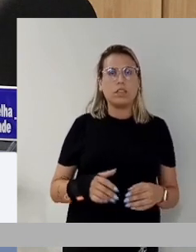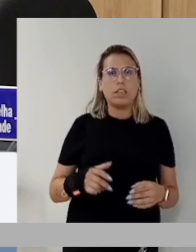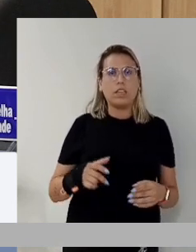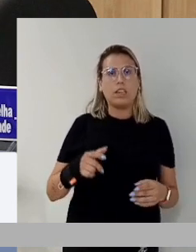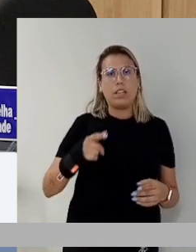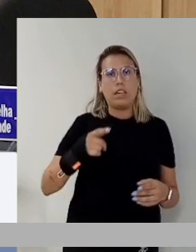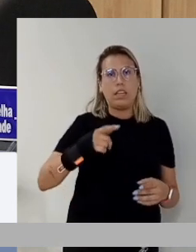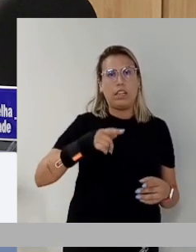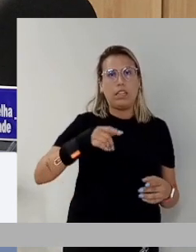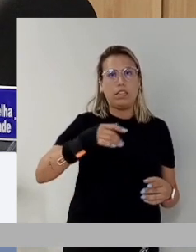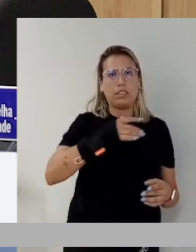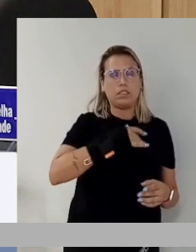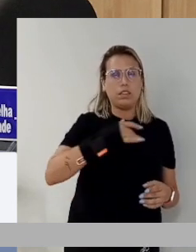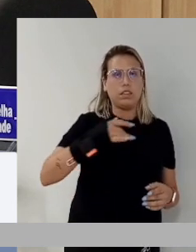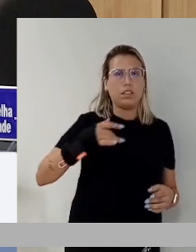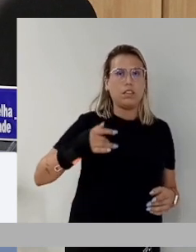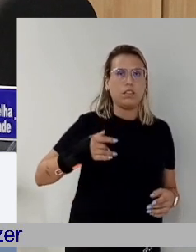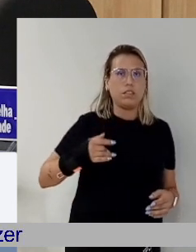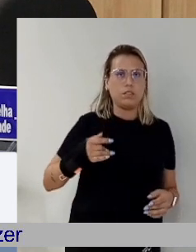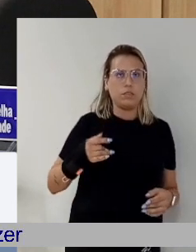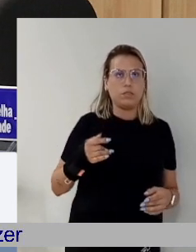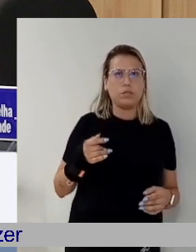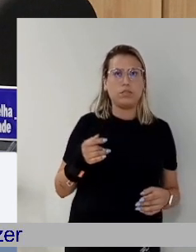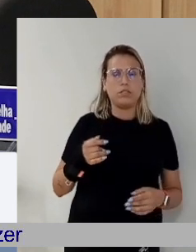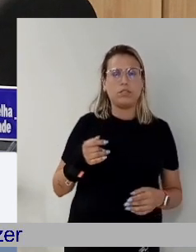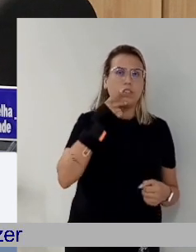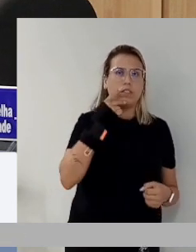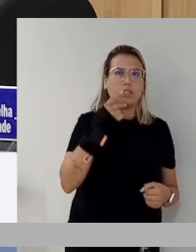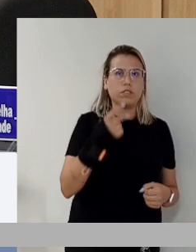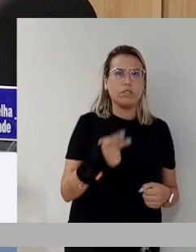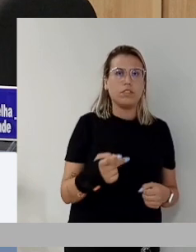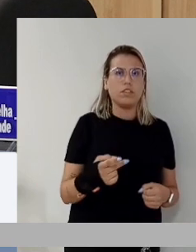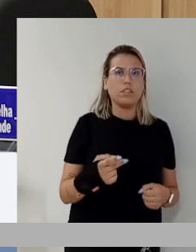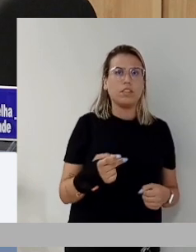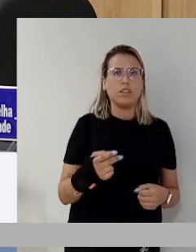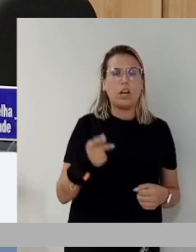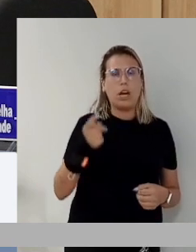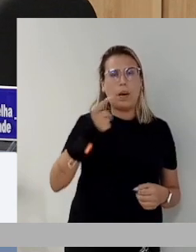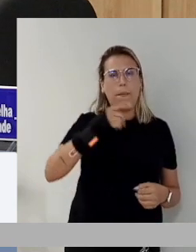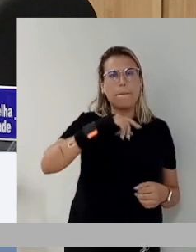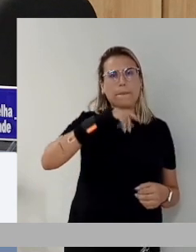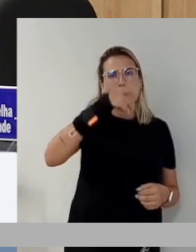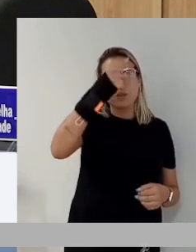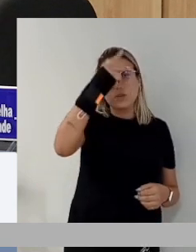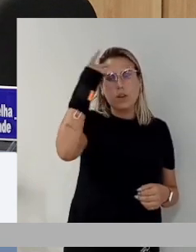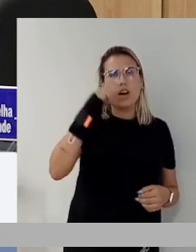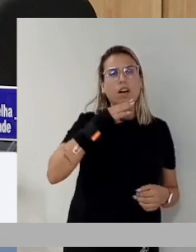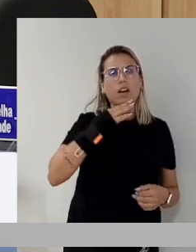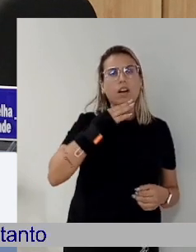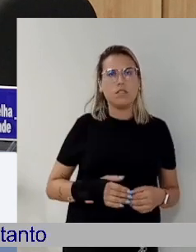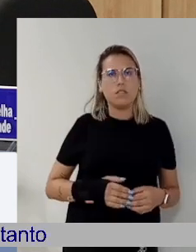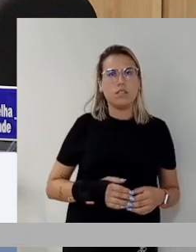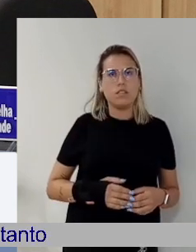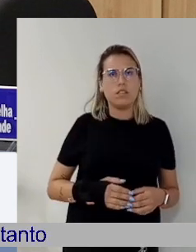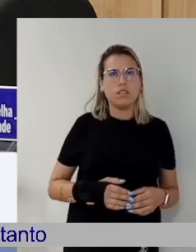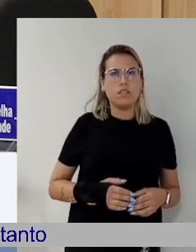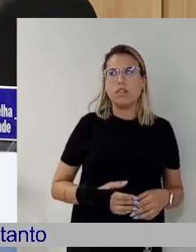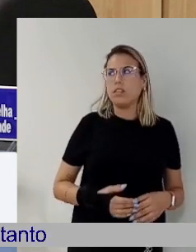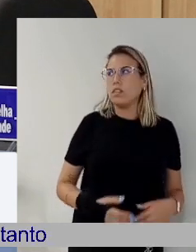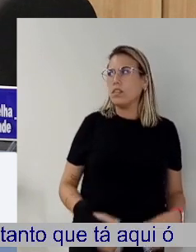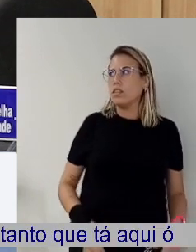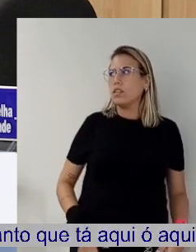saúde eu volto a dizer o povo reconhece é tanto tá aqui